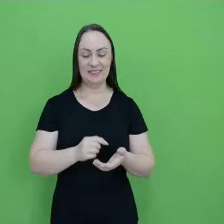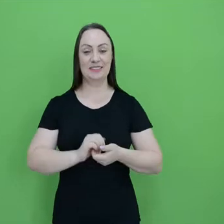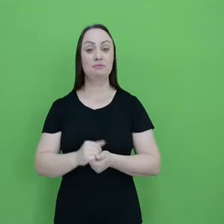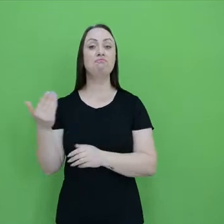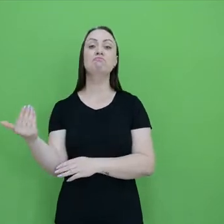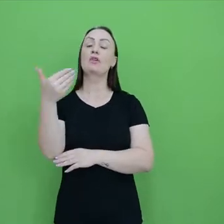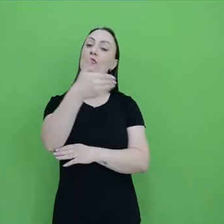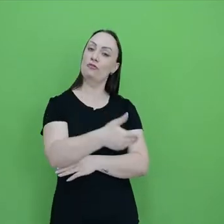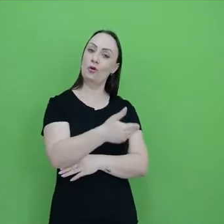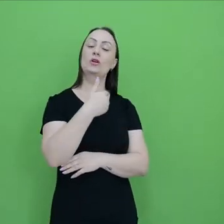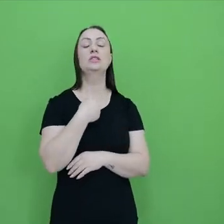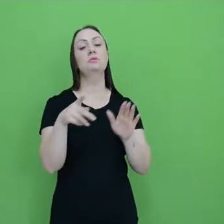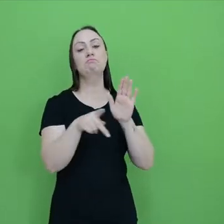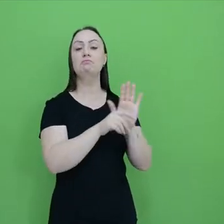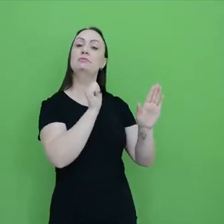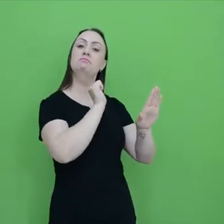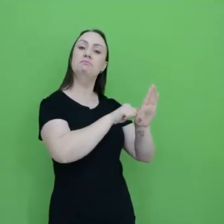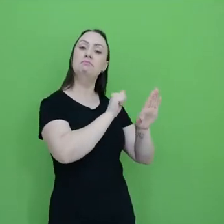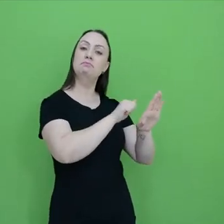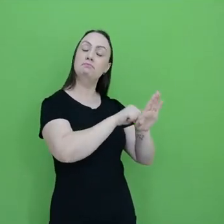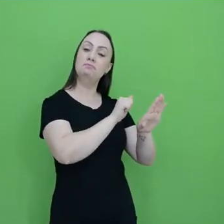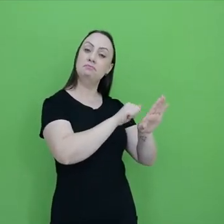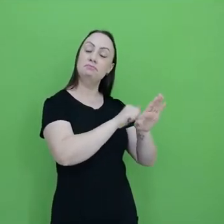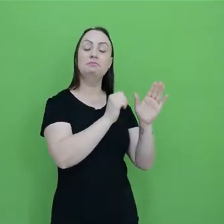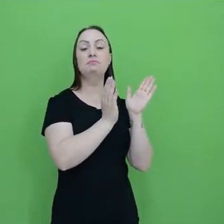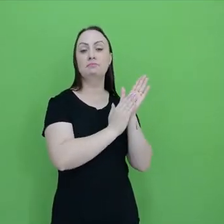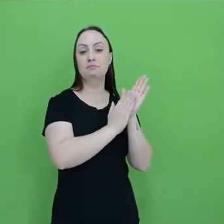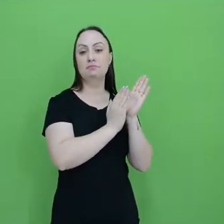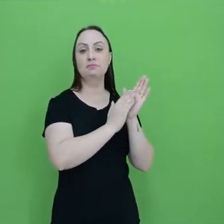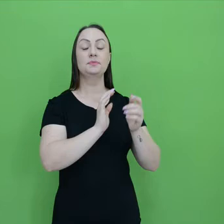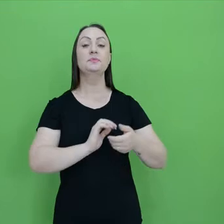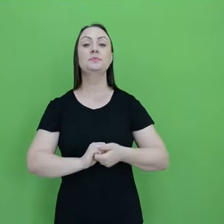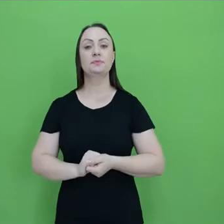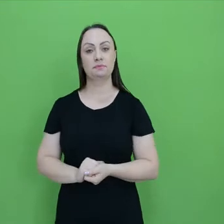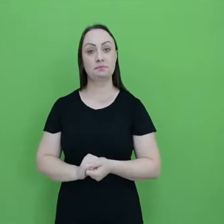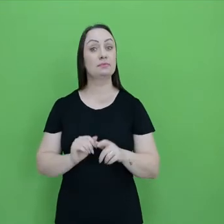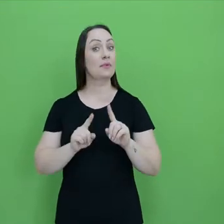promessa. Ela foi até lá, na porta da mulher e bateu.